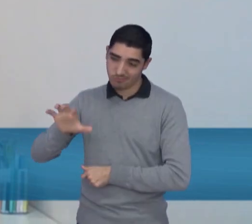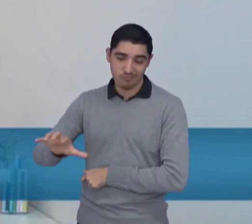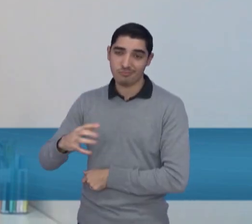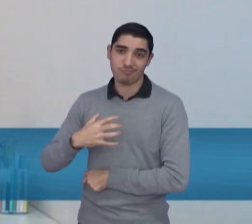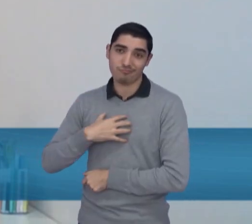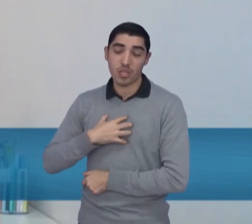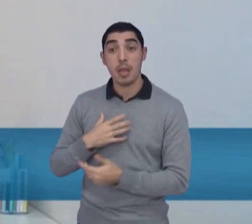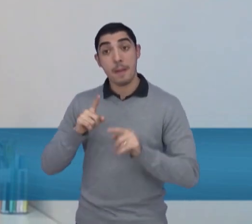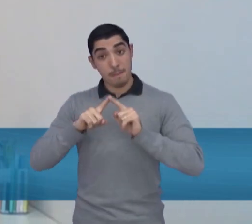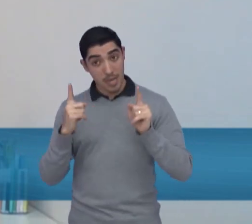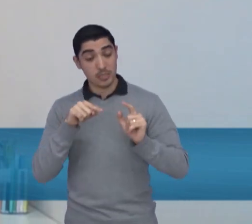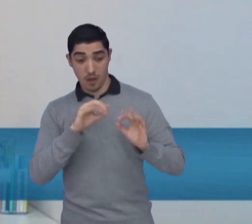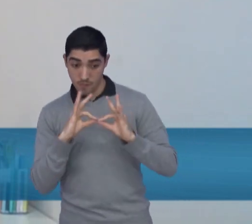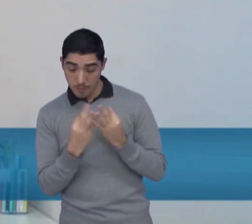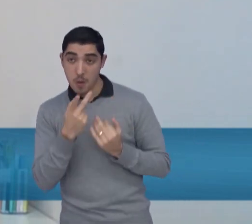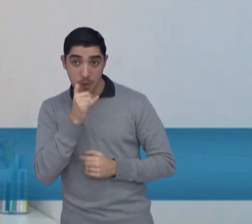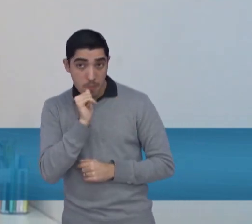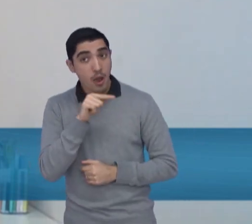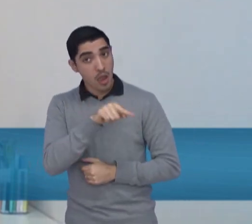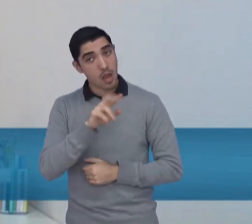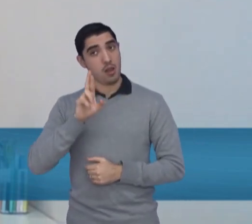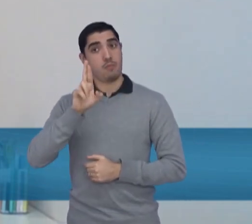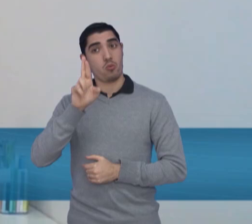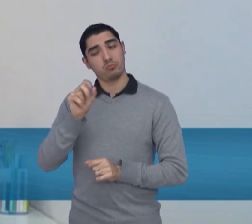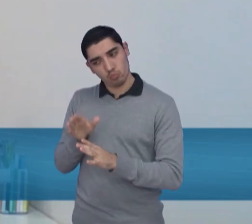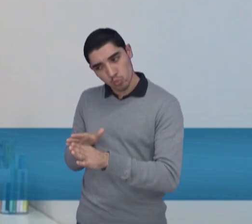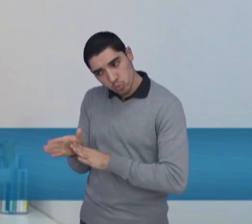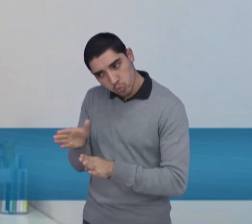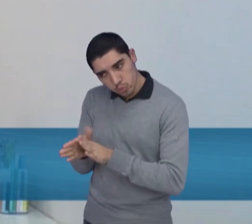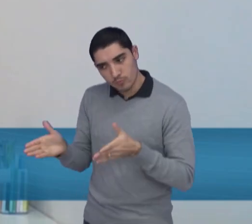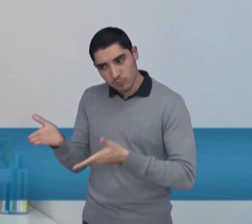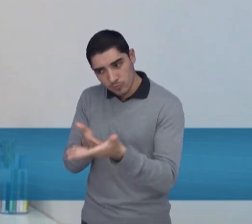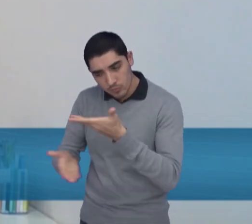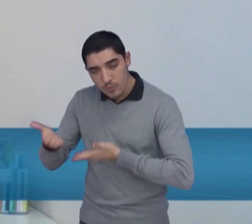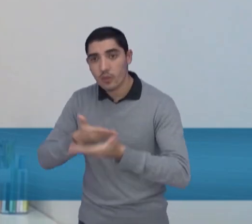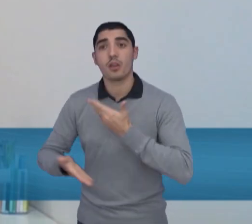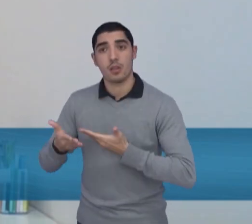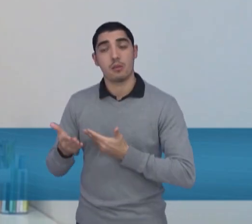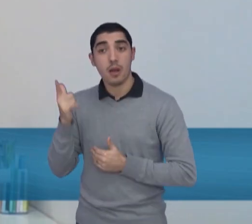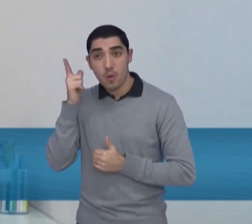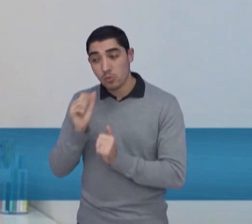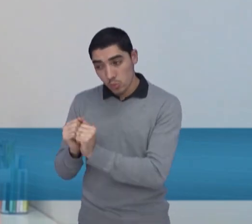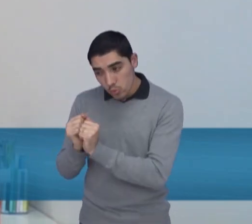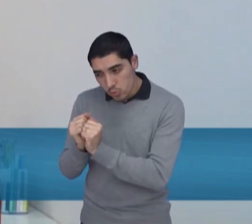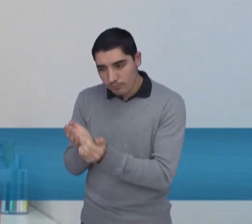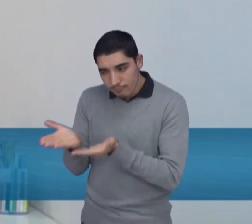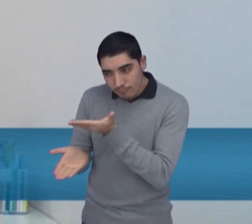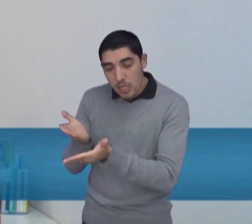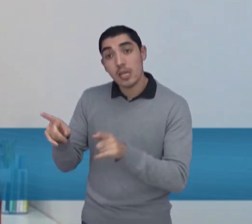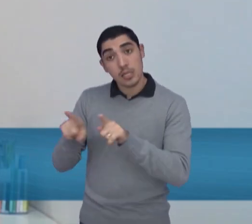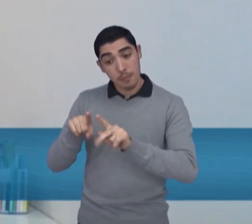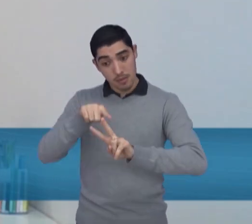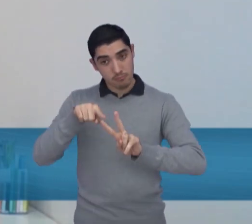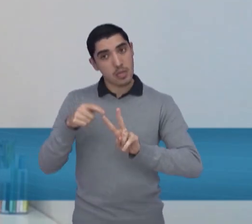esse papel, né? De conduzir, de trazer para perto, mas também de fazer o seu papel de pai